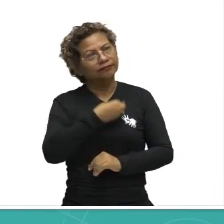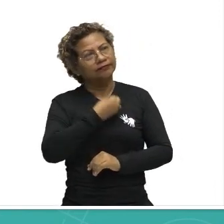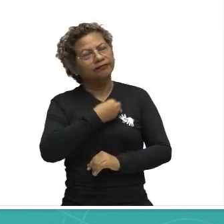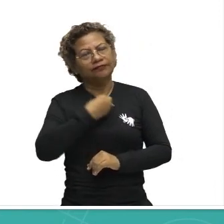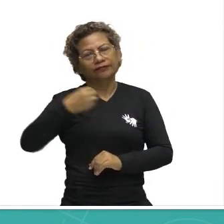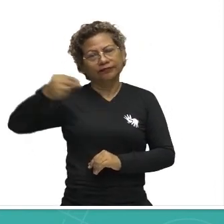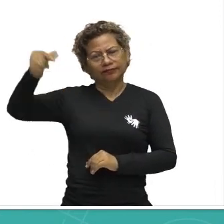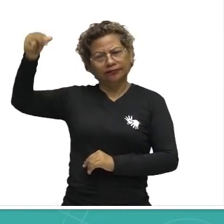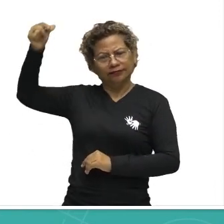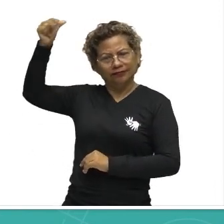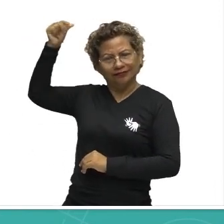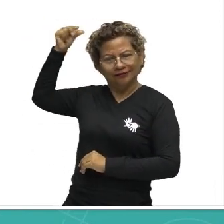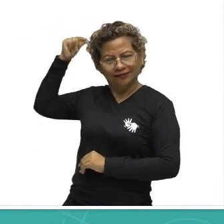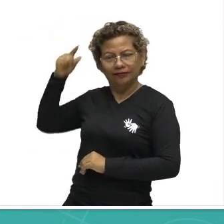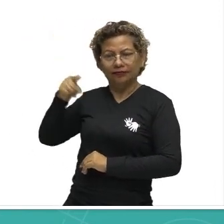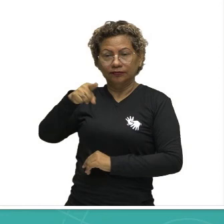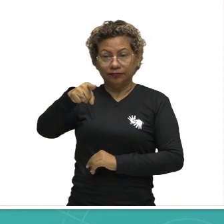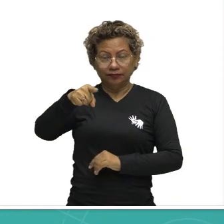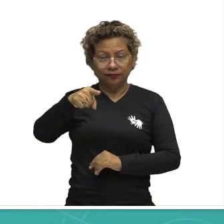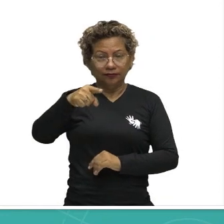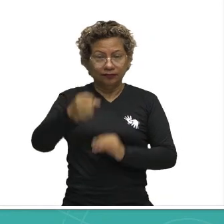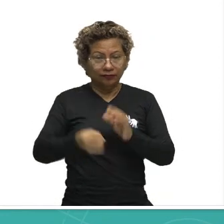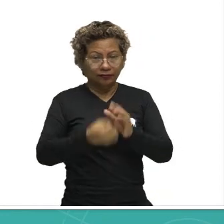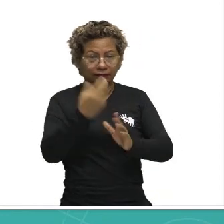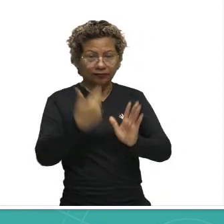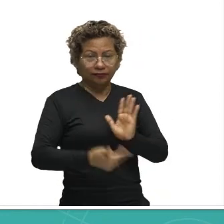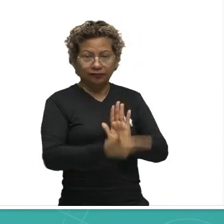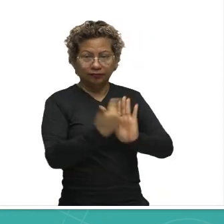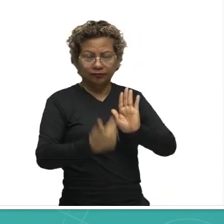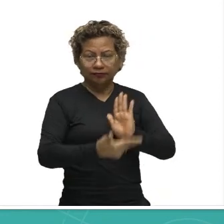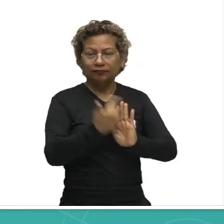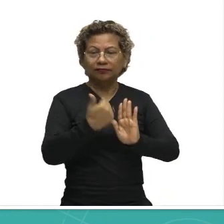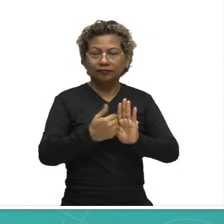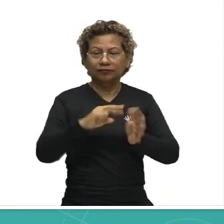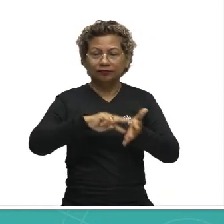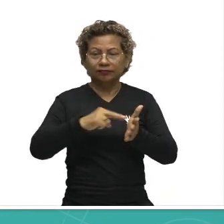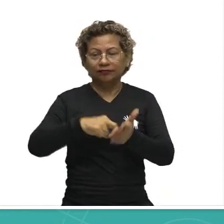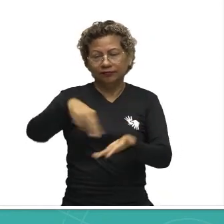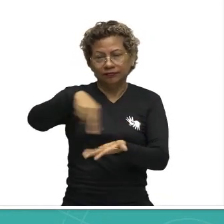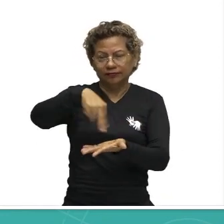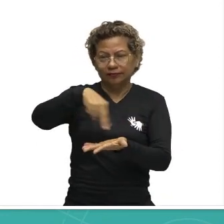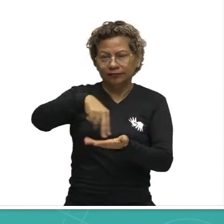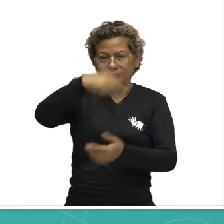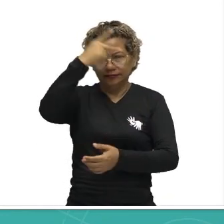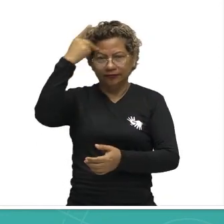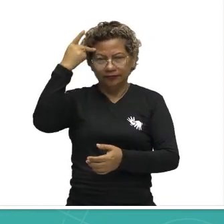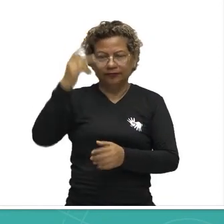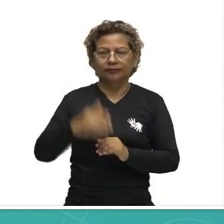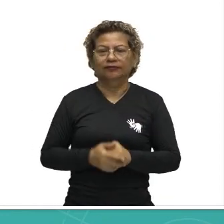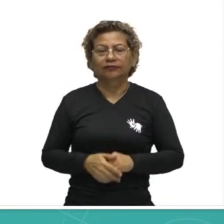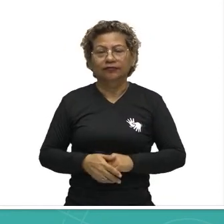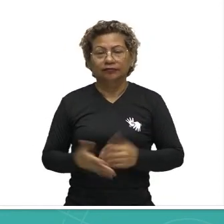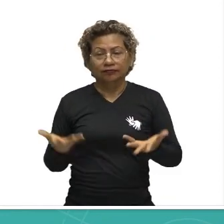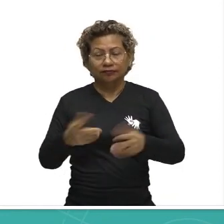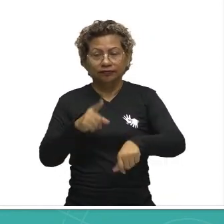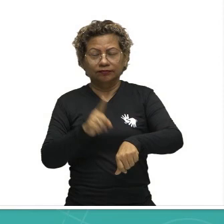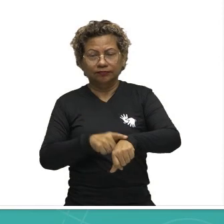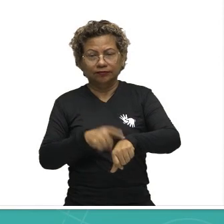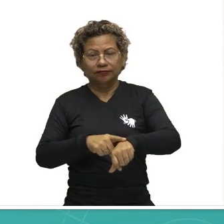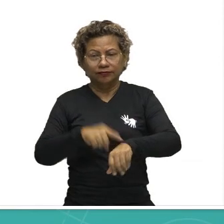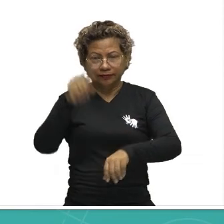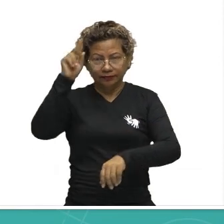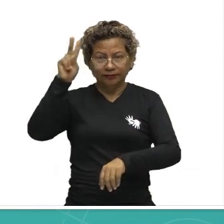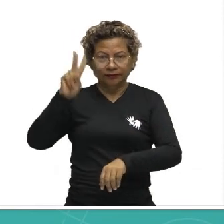pré-história, né? E faça um desenho em seu caderno representando a dança das pessoas, nesse momento da história. Então,